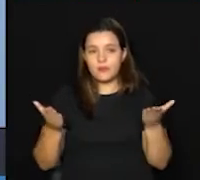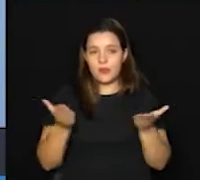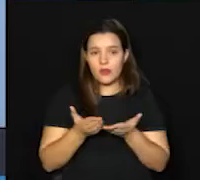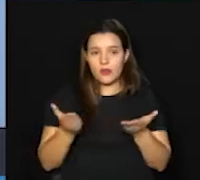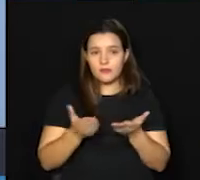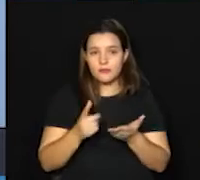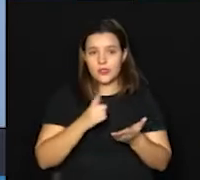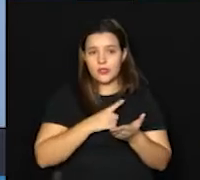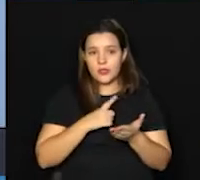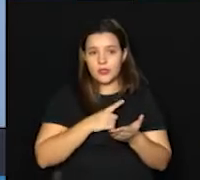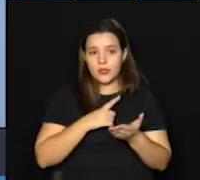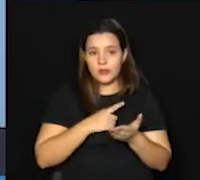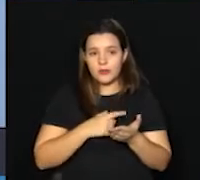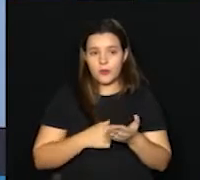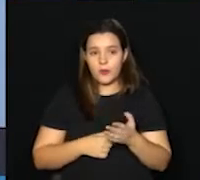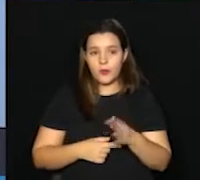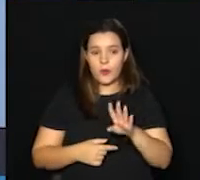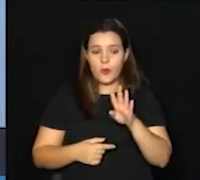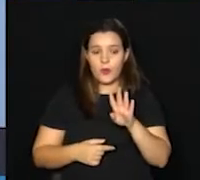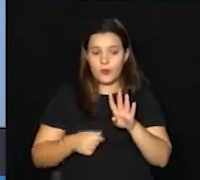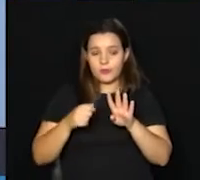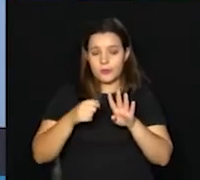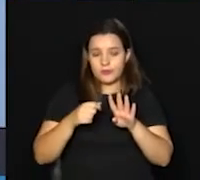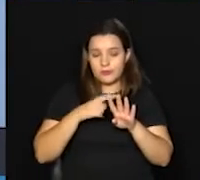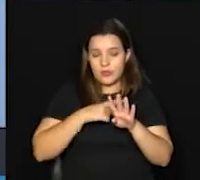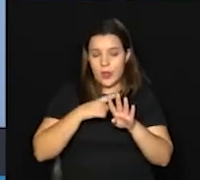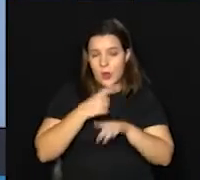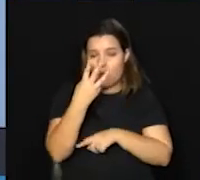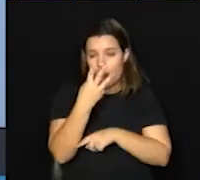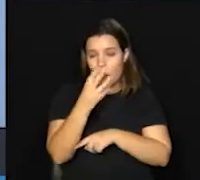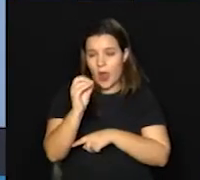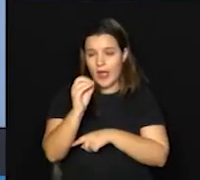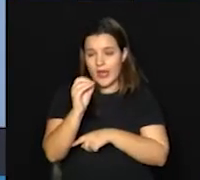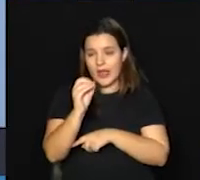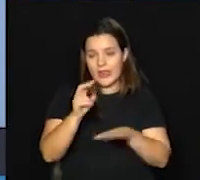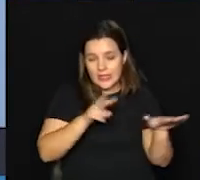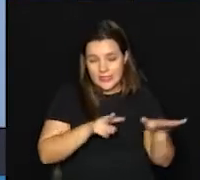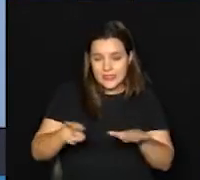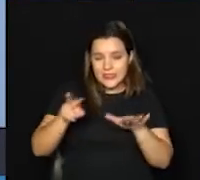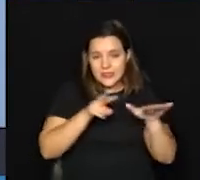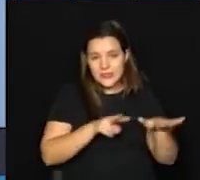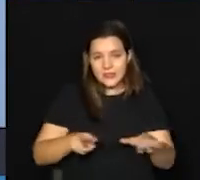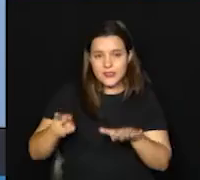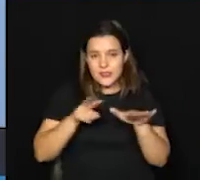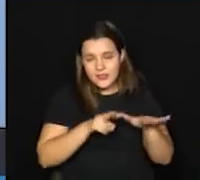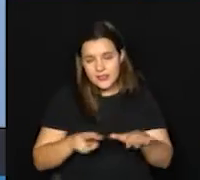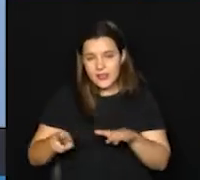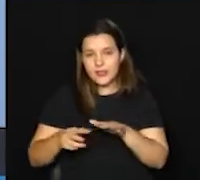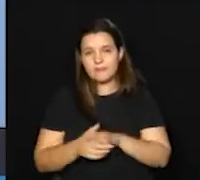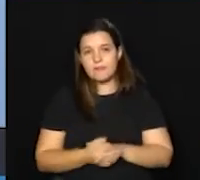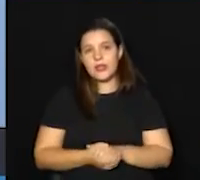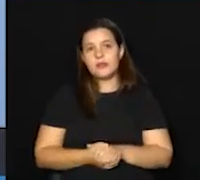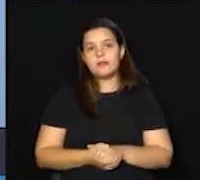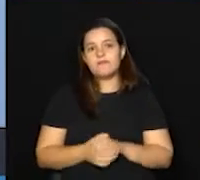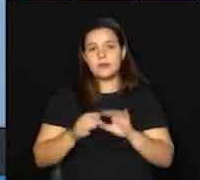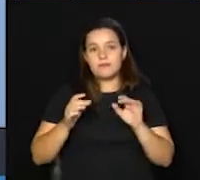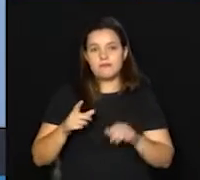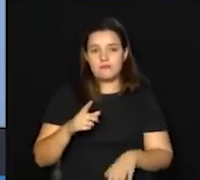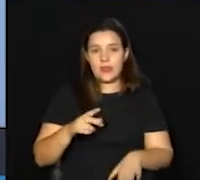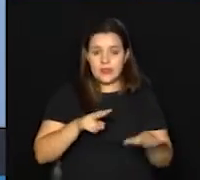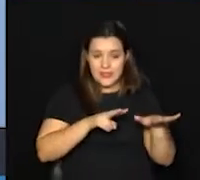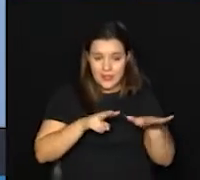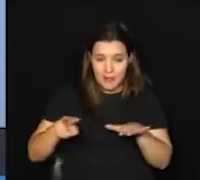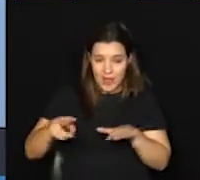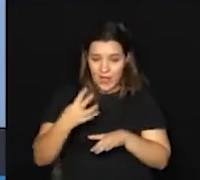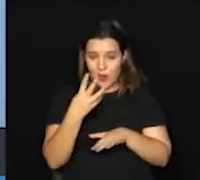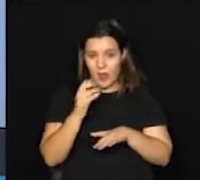da 40ª semana epidemiológica, que compreende entre os dias 27 de setembro e 3